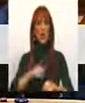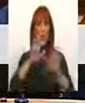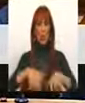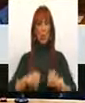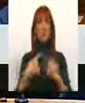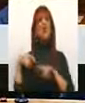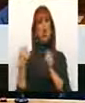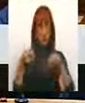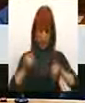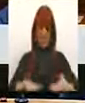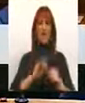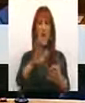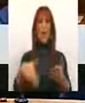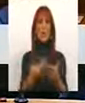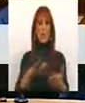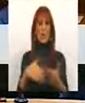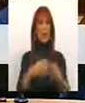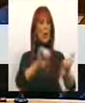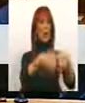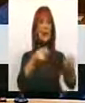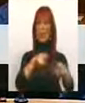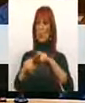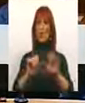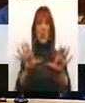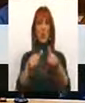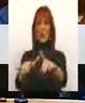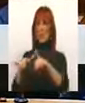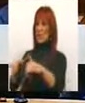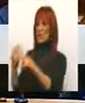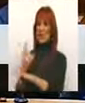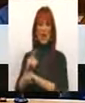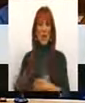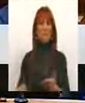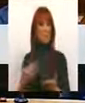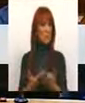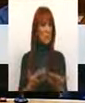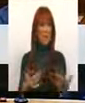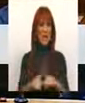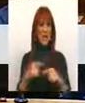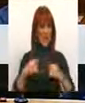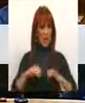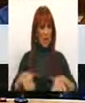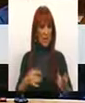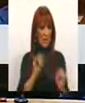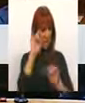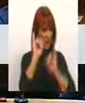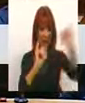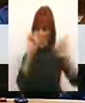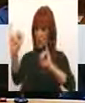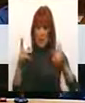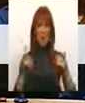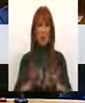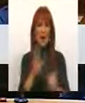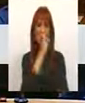também discutir as propostas que os partidos políticos, os grupos parlamentares, quiseram apresentar como sua iniciativa, como suas ideias, e